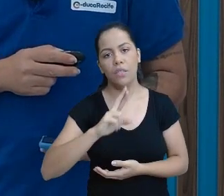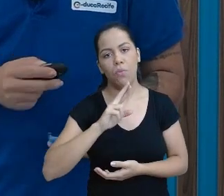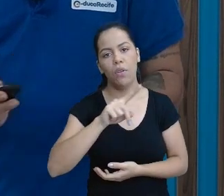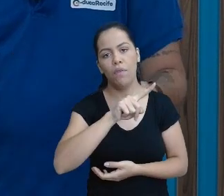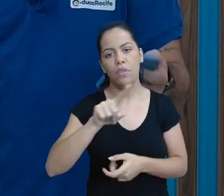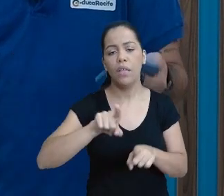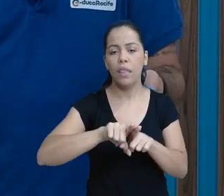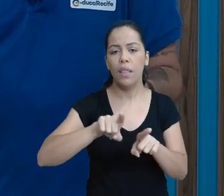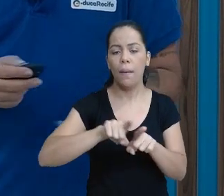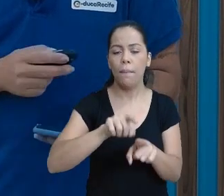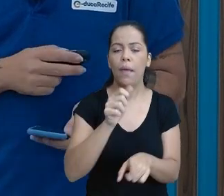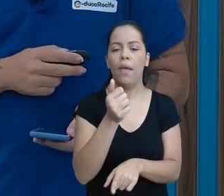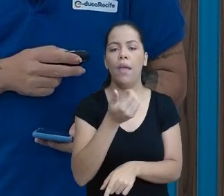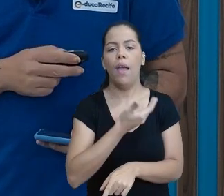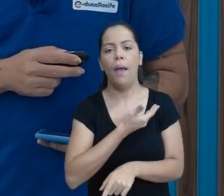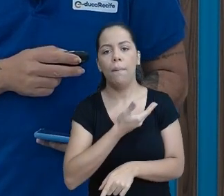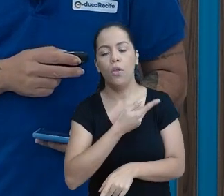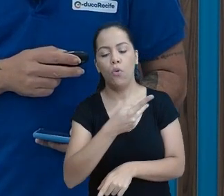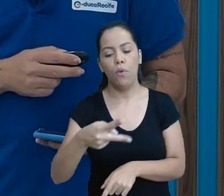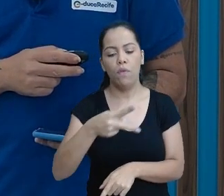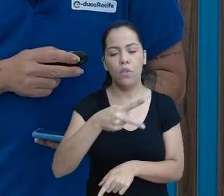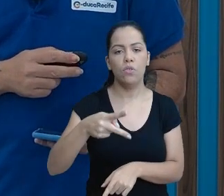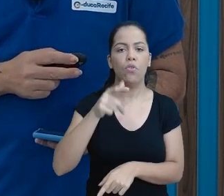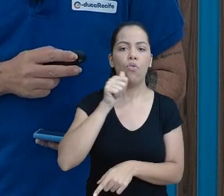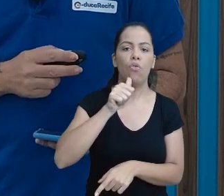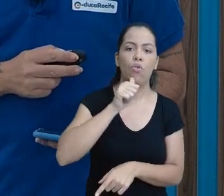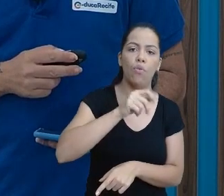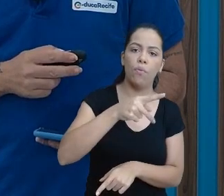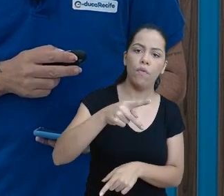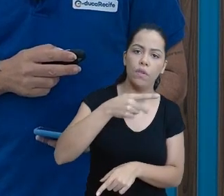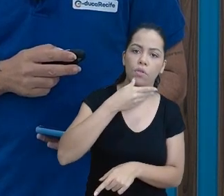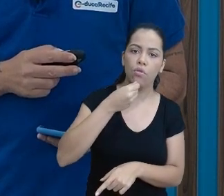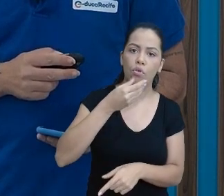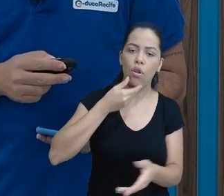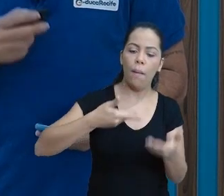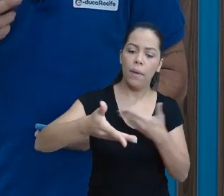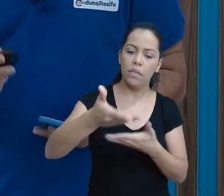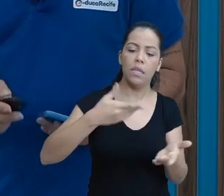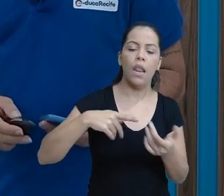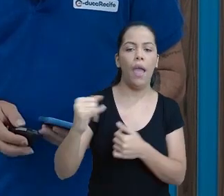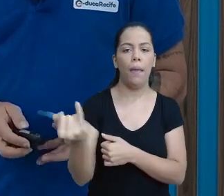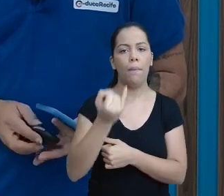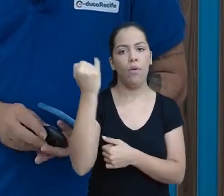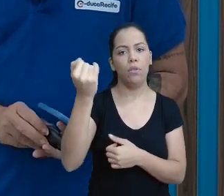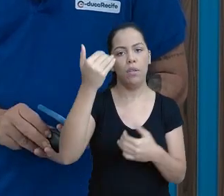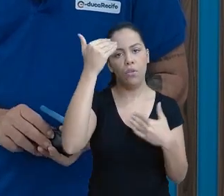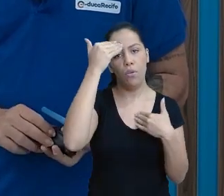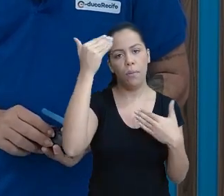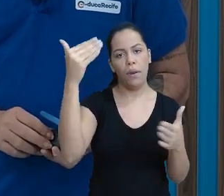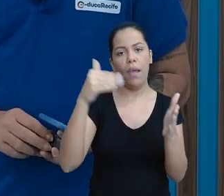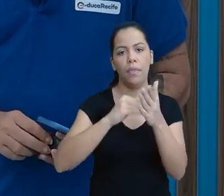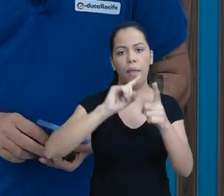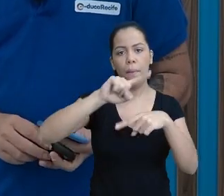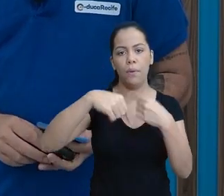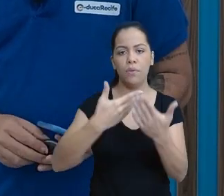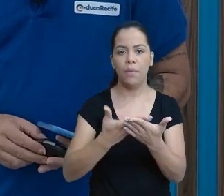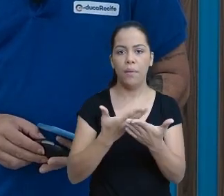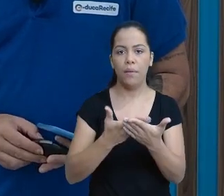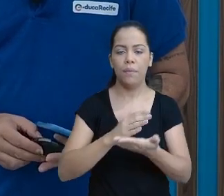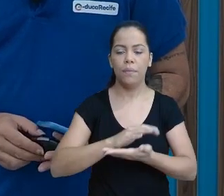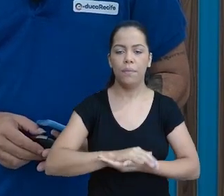professor, professora, a parceria entre nós é extremamente importante, tá certo? Muito obrigado e até a próxima.